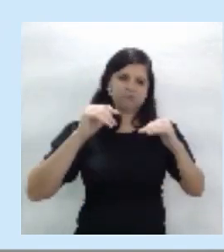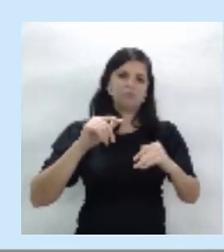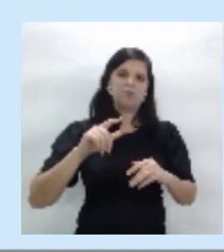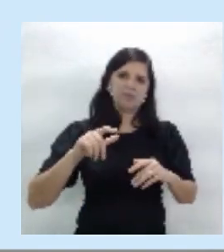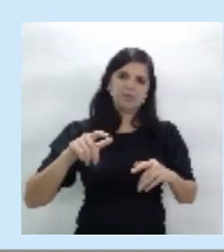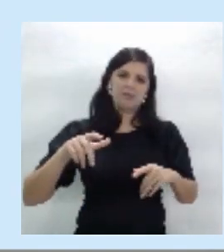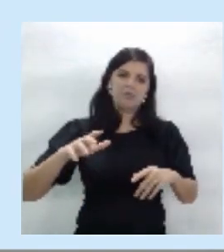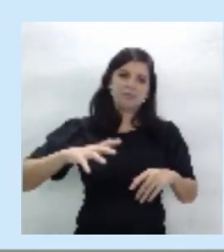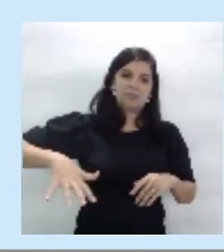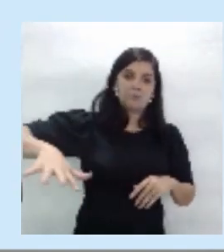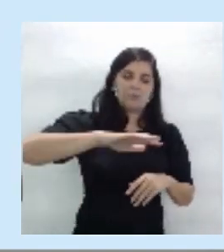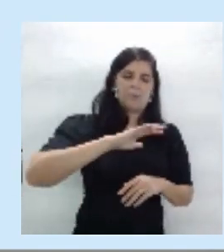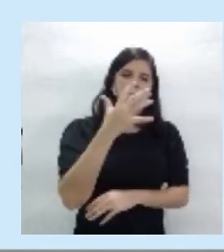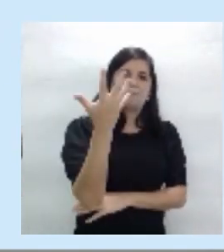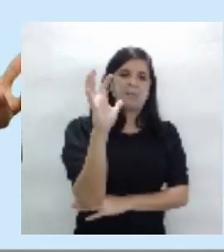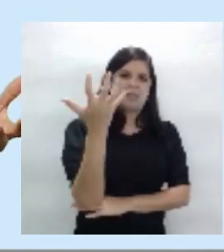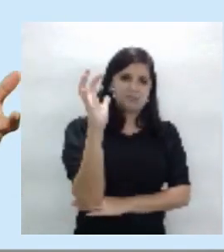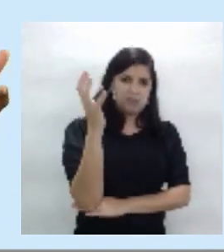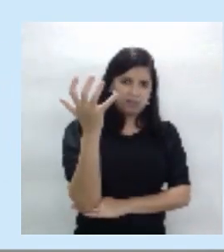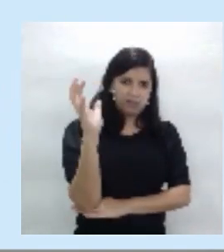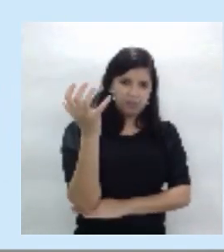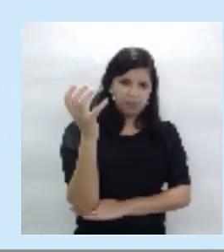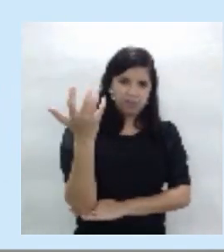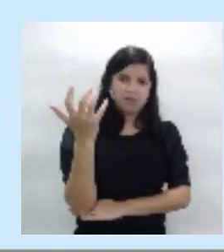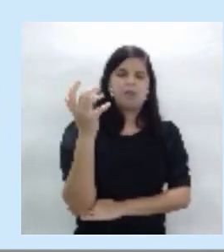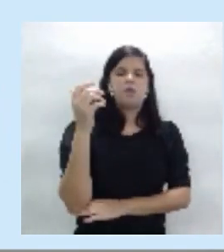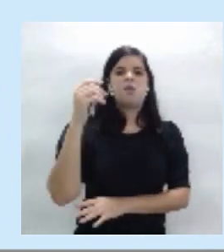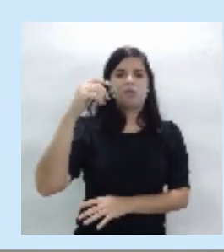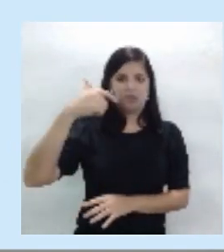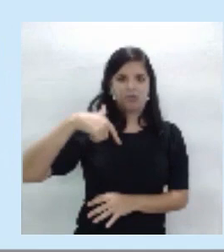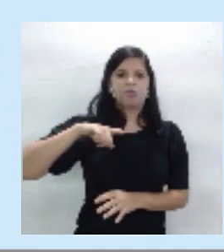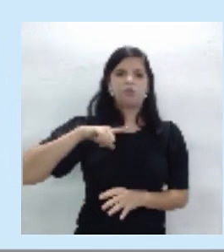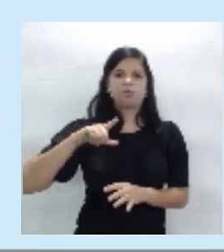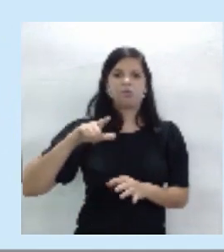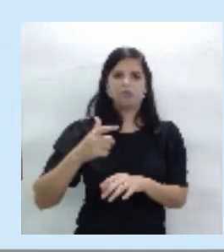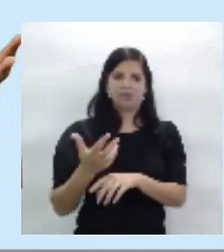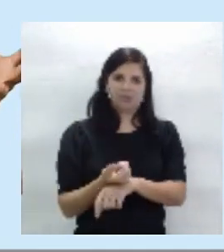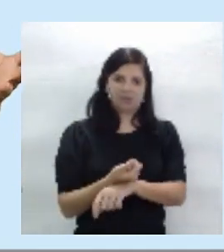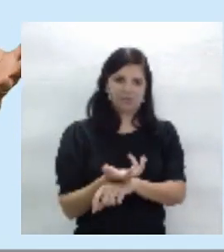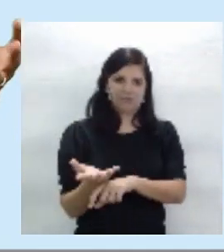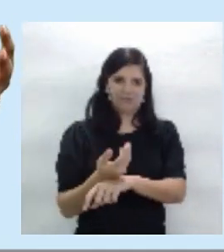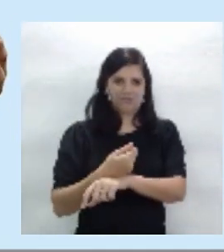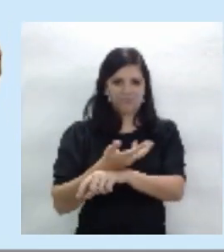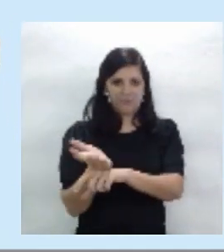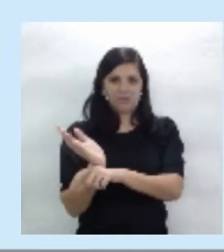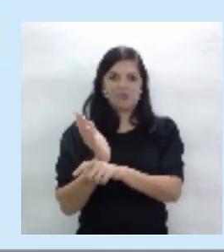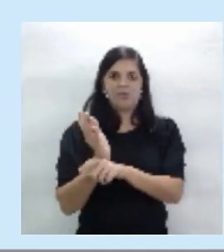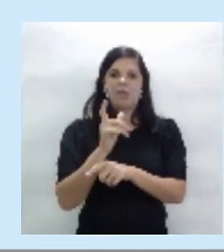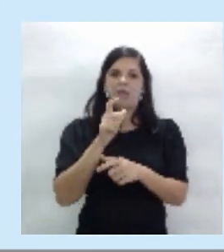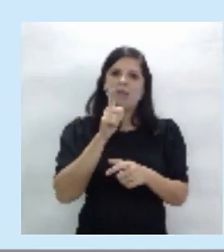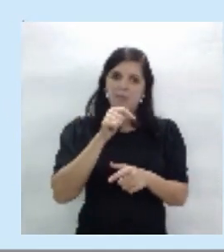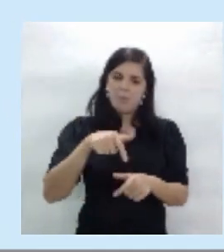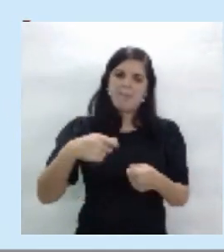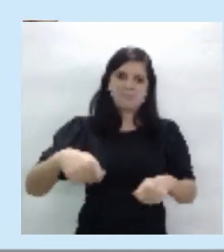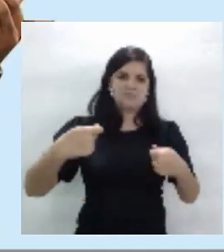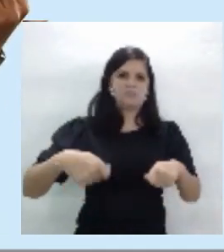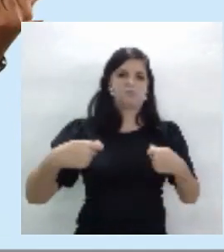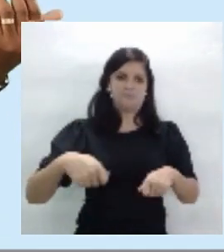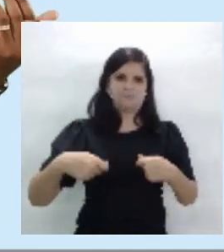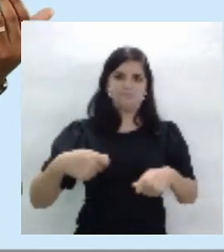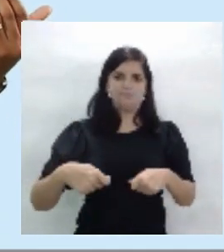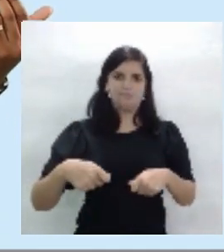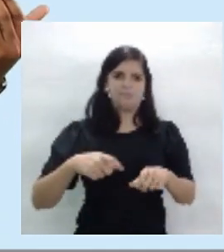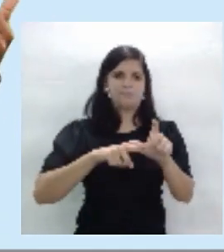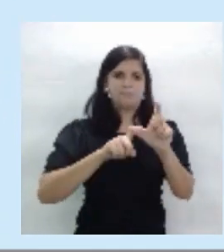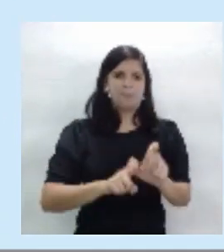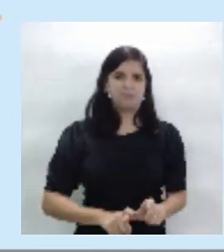área que muitas espécies de plantas e animais, elas dependem desse ambiente alagado, tá? A gente falou um pouquinho, né, logo